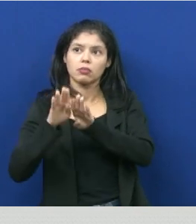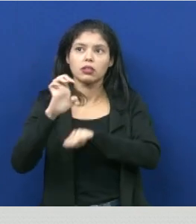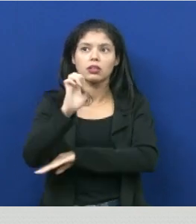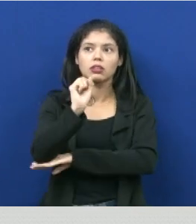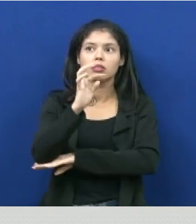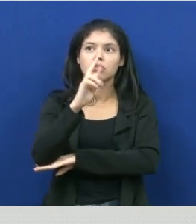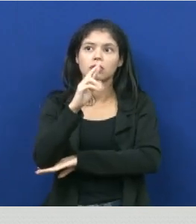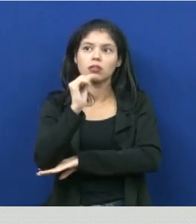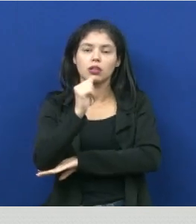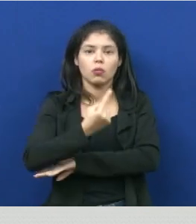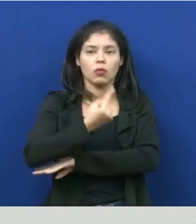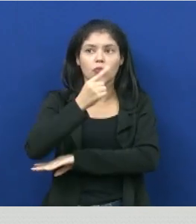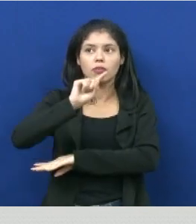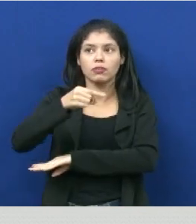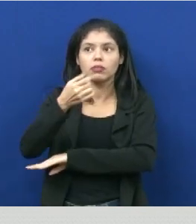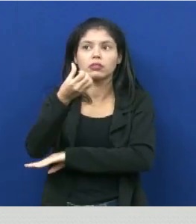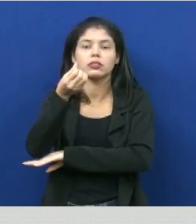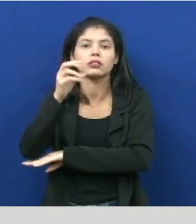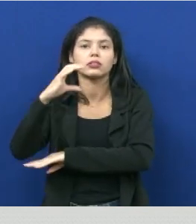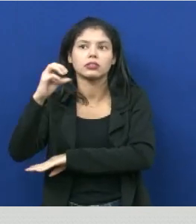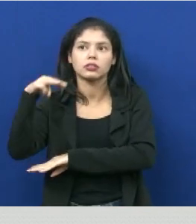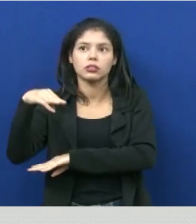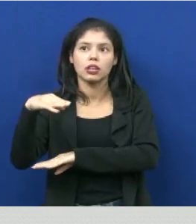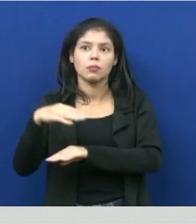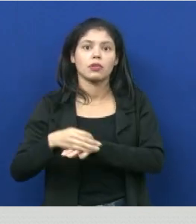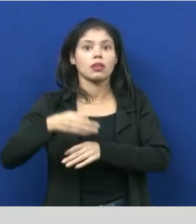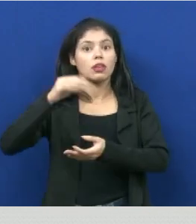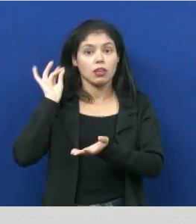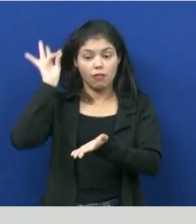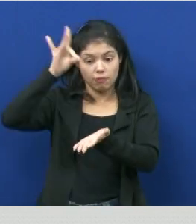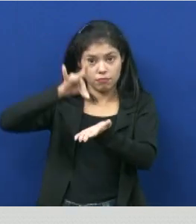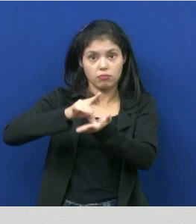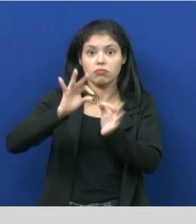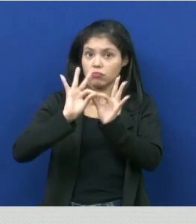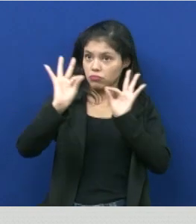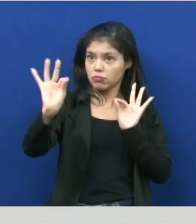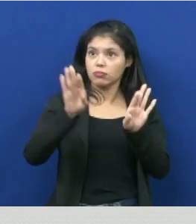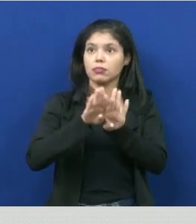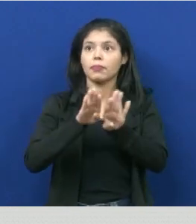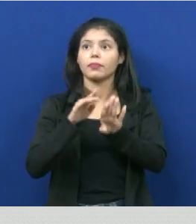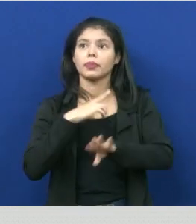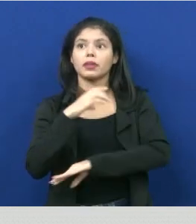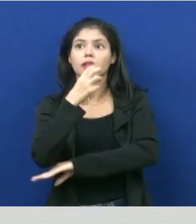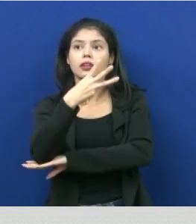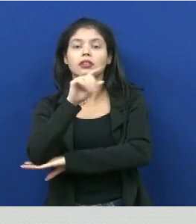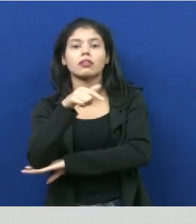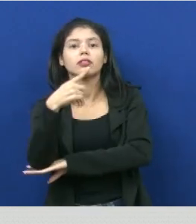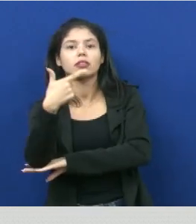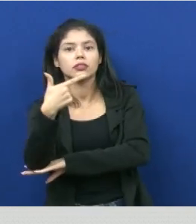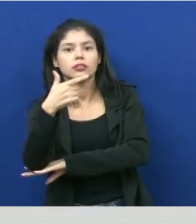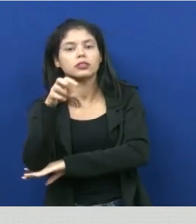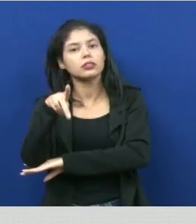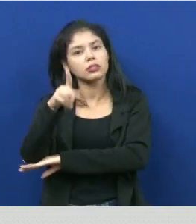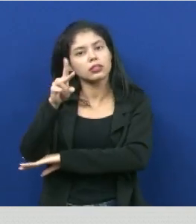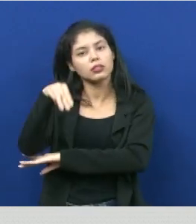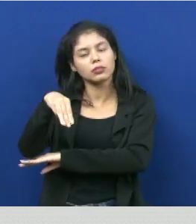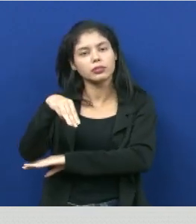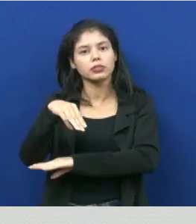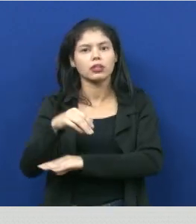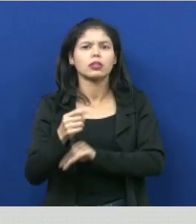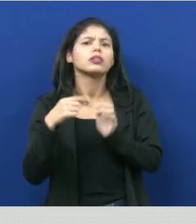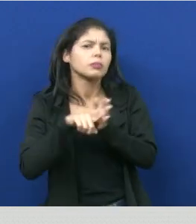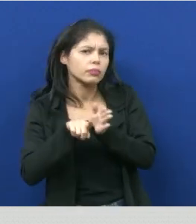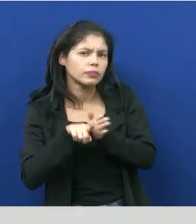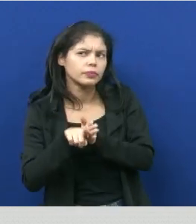centímetros e a distância real entre as duas localidades é de 3,2 quilômetros. Eu te pergunto, as unidades